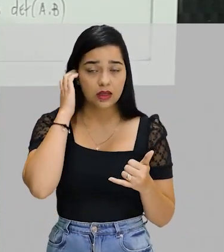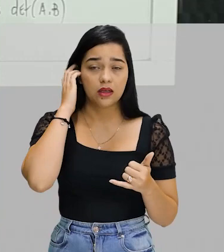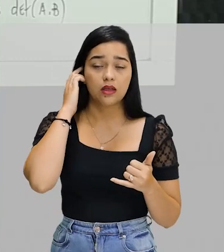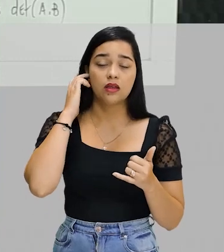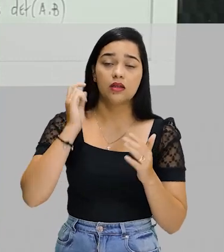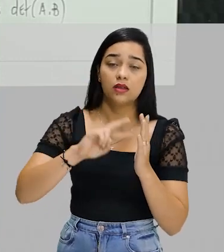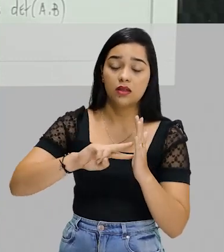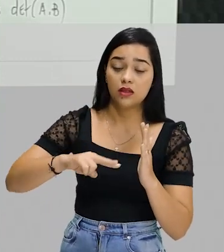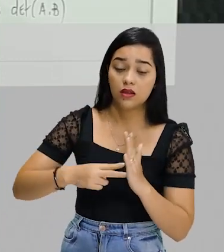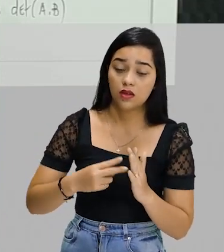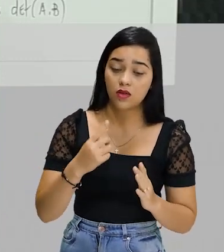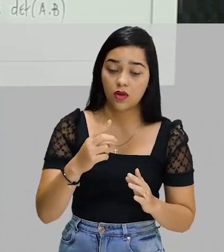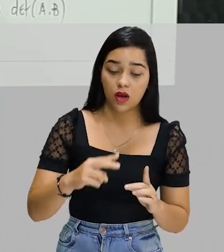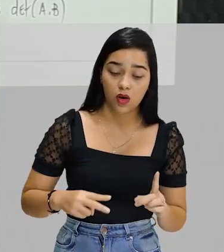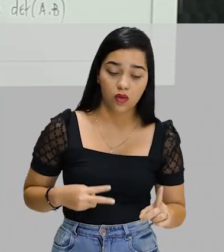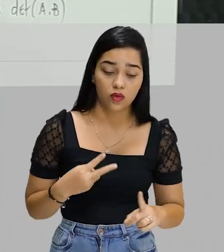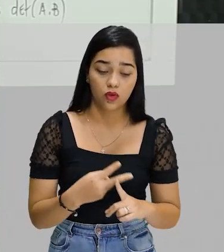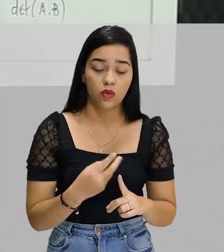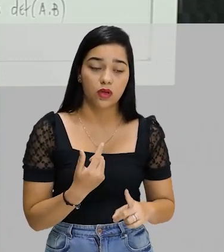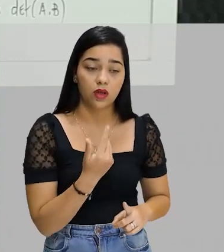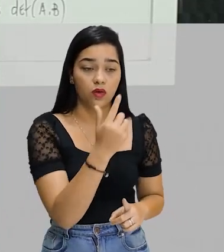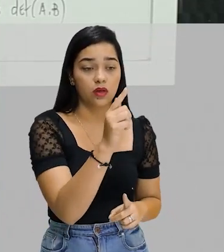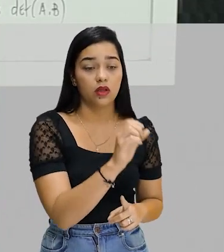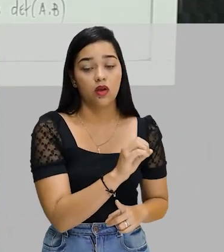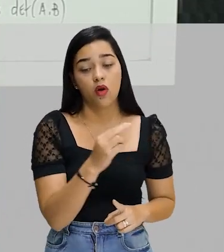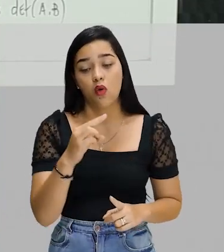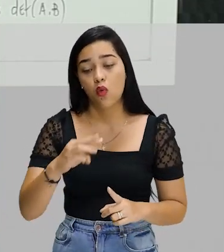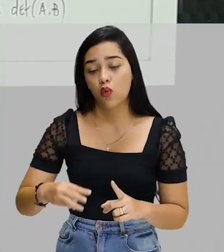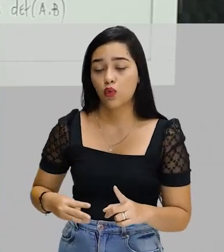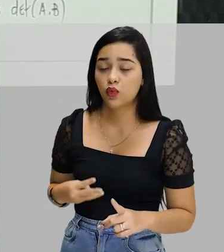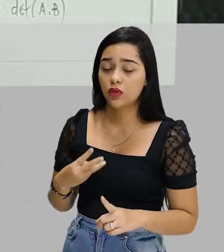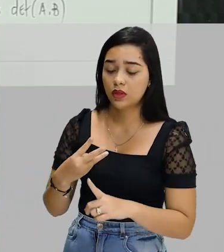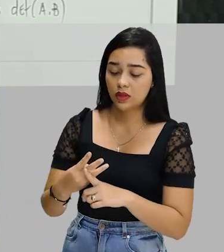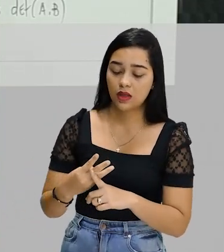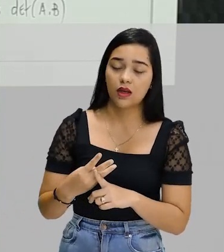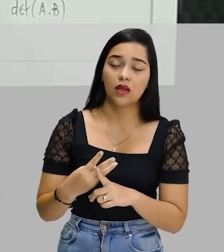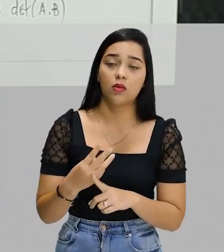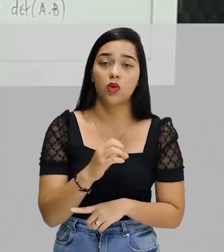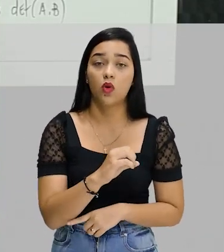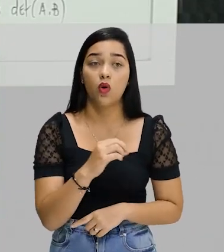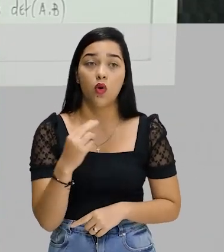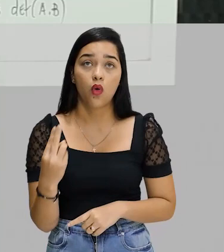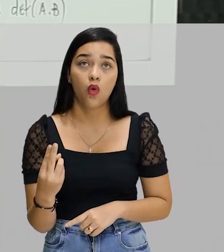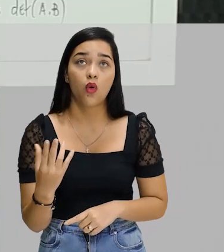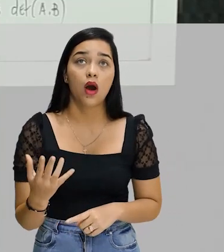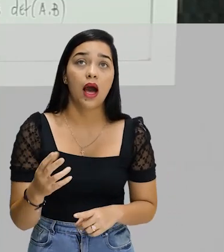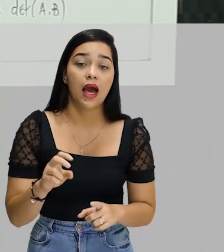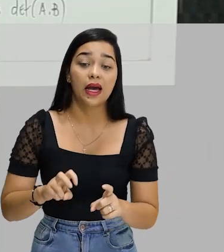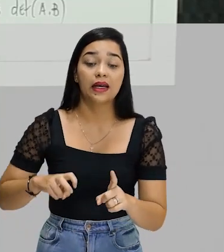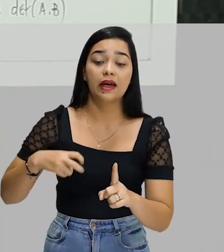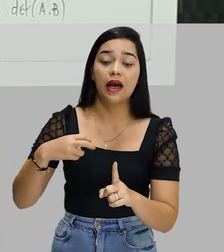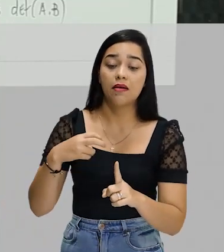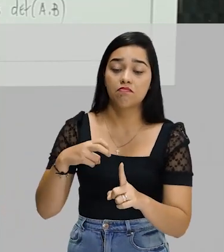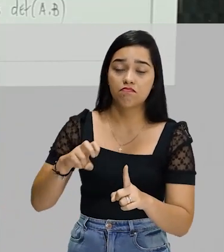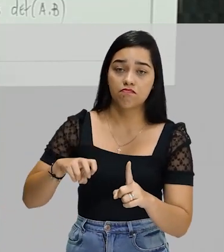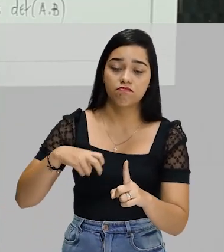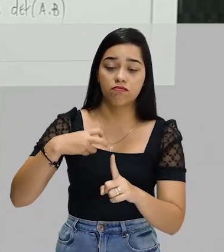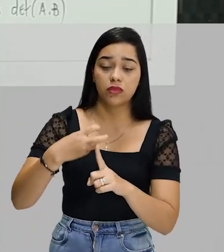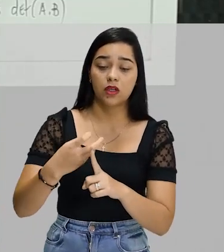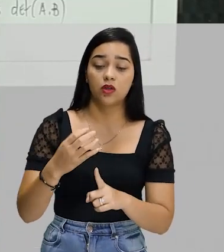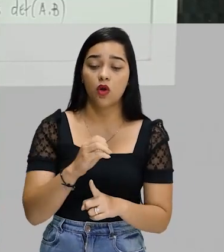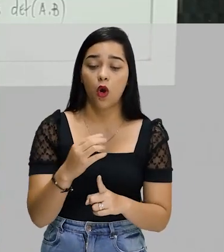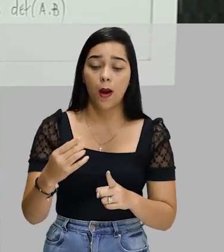seja, uma o dobro da outra, ou uma o triplo da outra, ou uma o quíntuplo da outra, ou